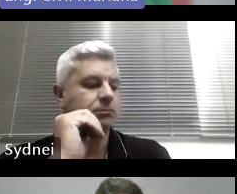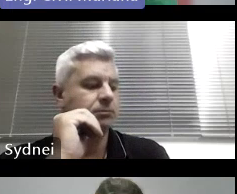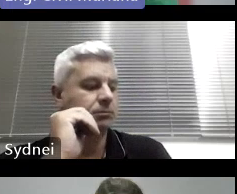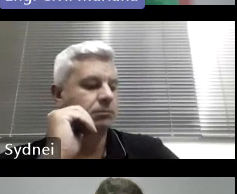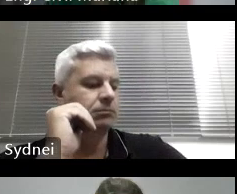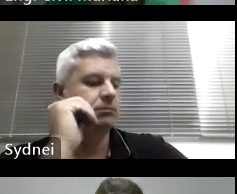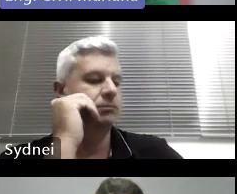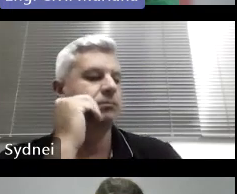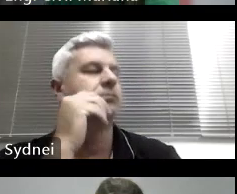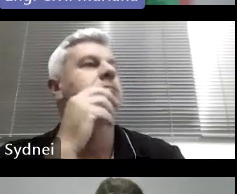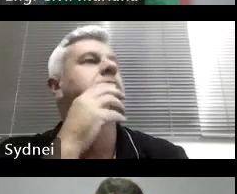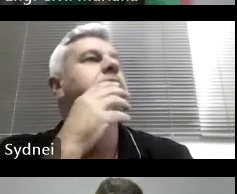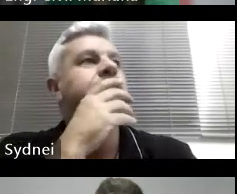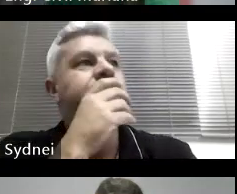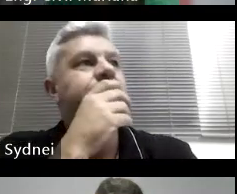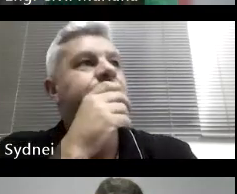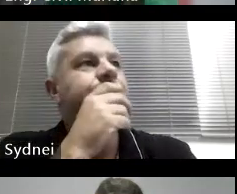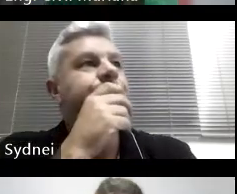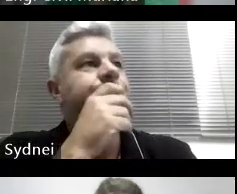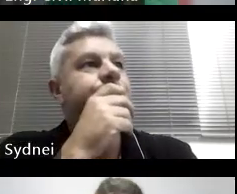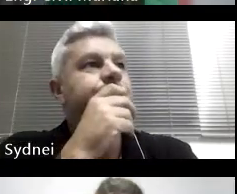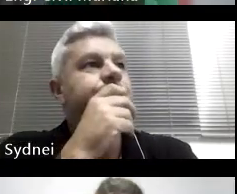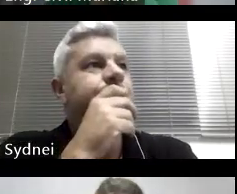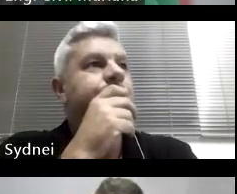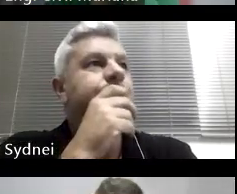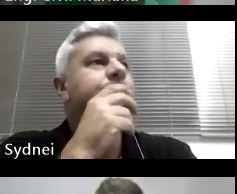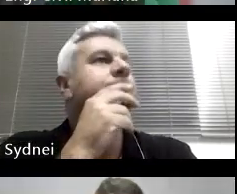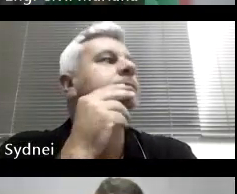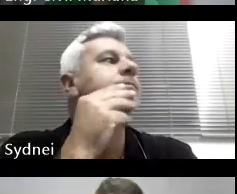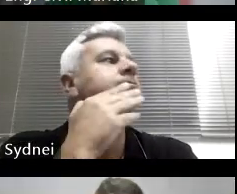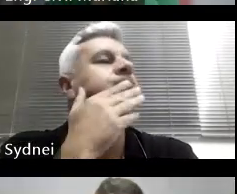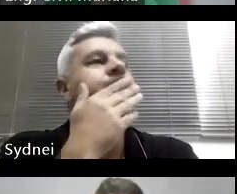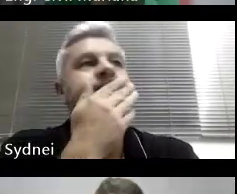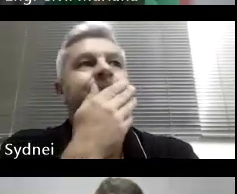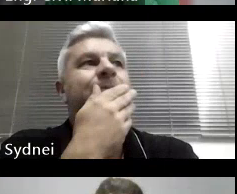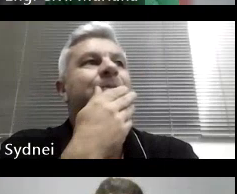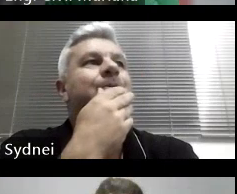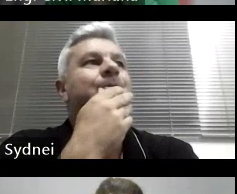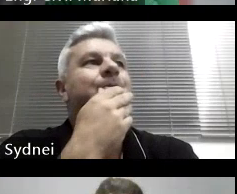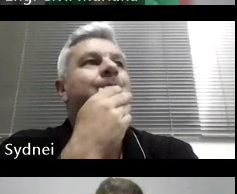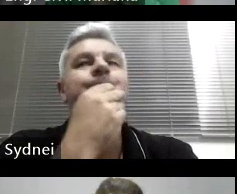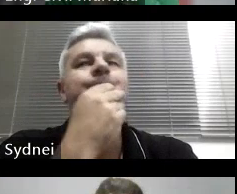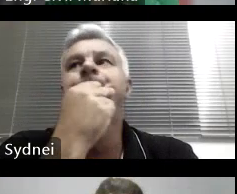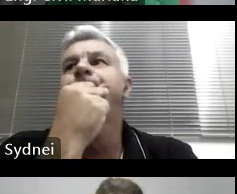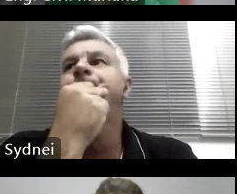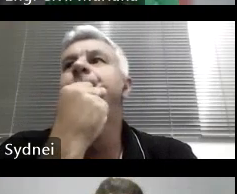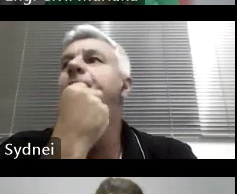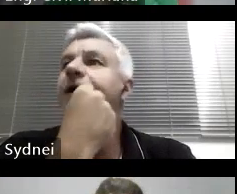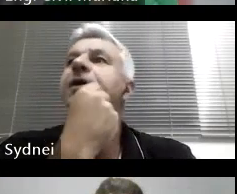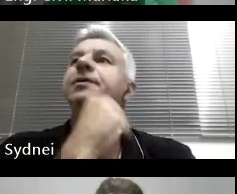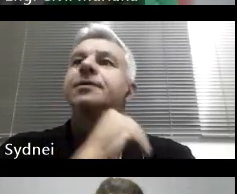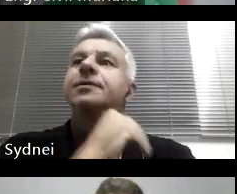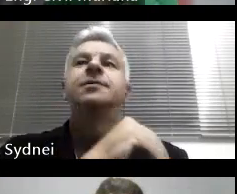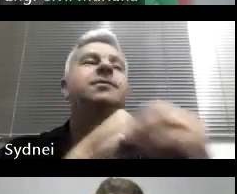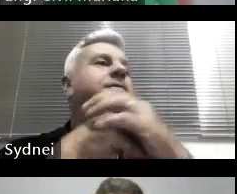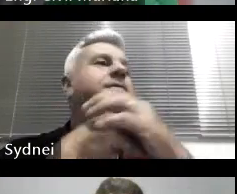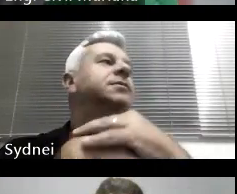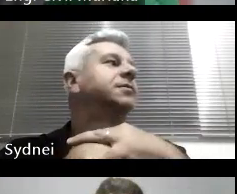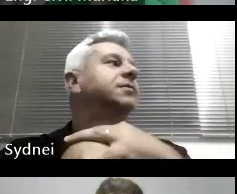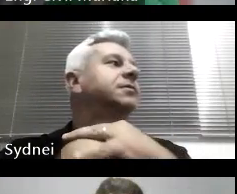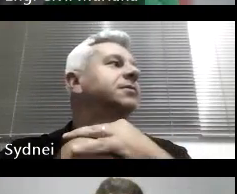certo? Inclusive, a gente teve uma inspeção acho que com o órgão, né, regulador das barragens, e aí ele